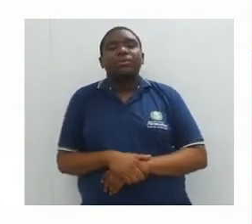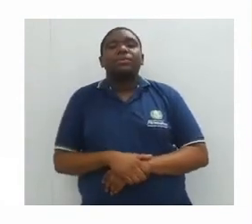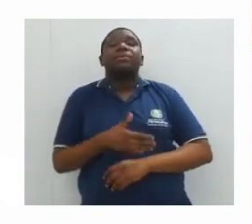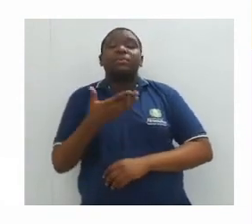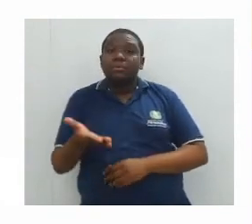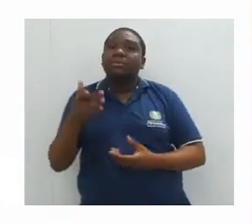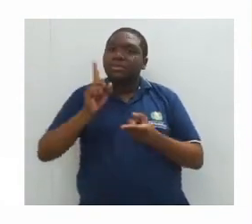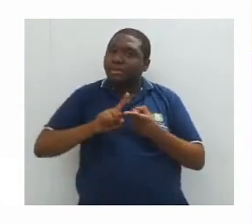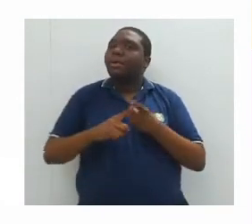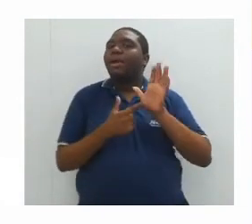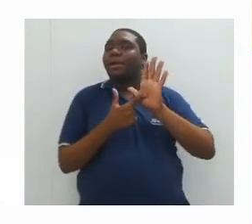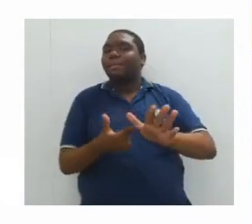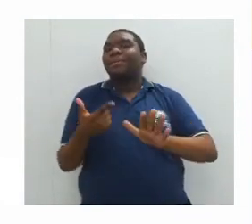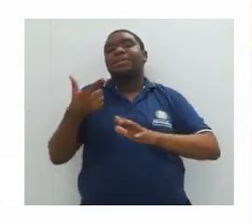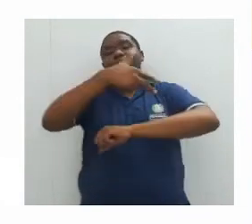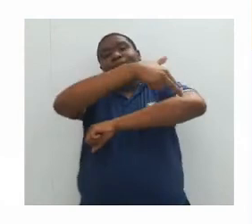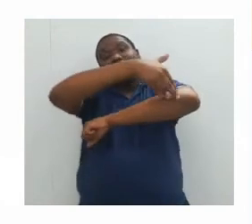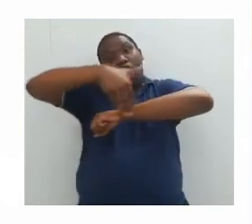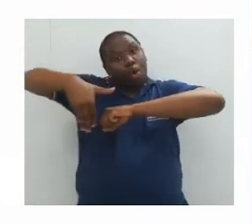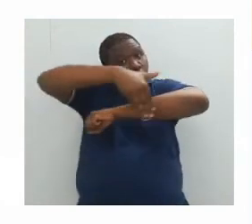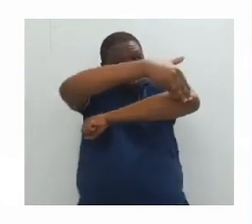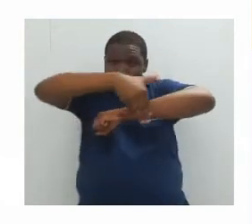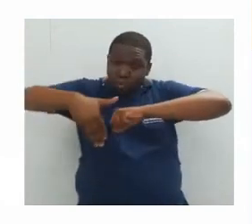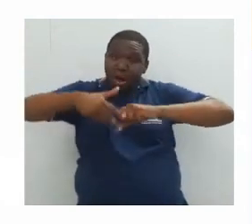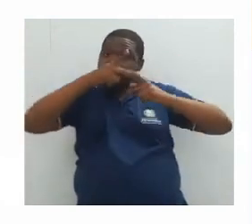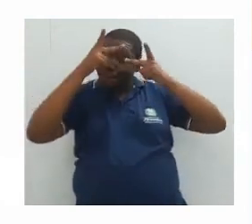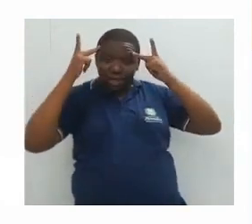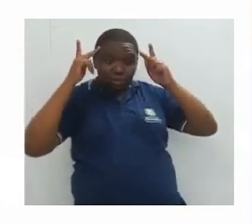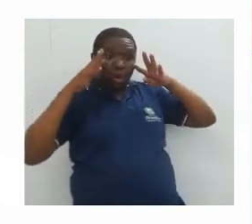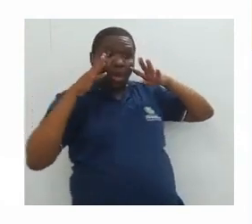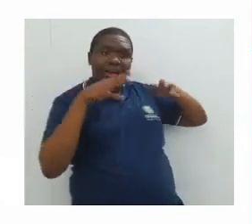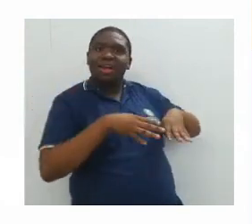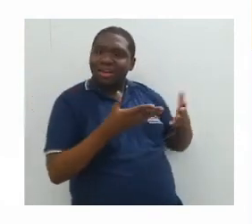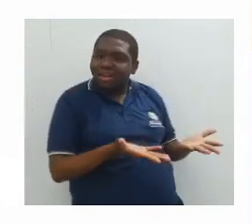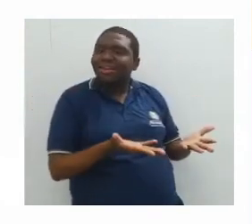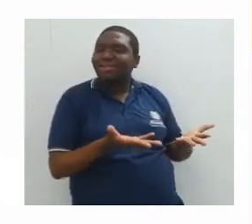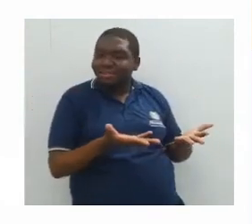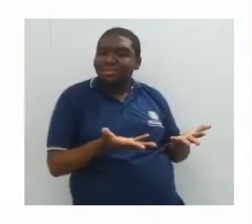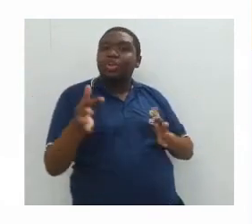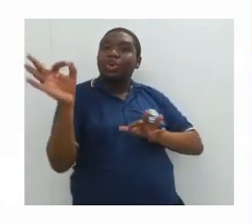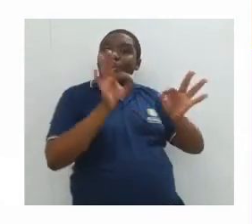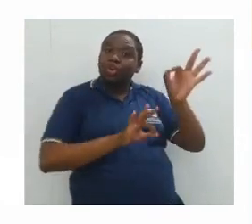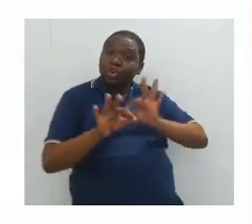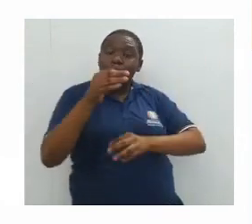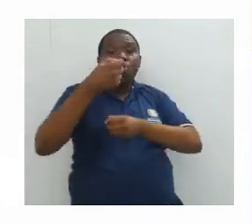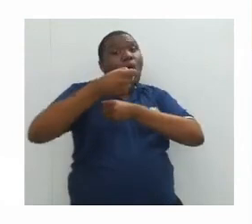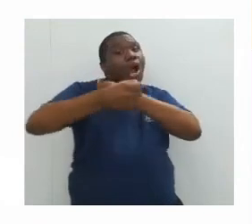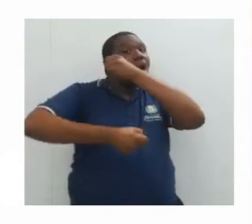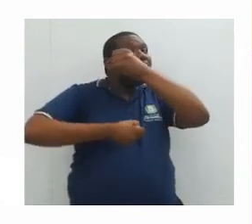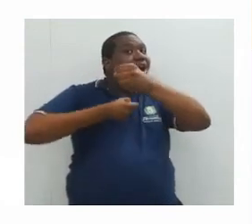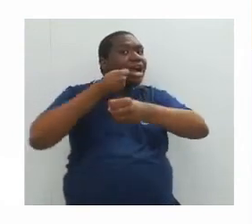Eles geralmente se apresentam na rua, assim como uma gremiação. Então, eles se preparam durante todo o ano